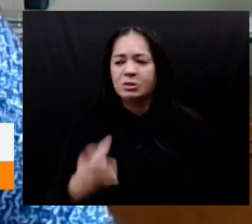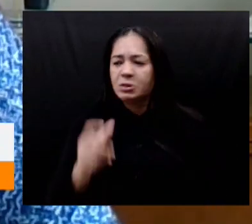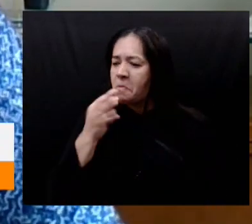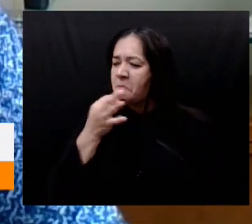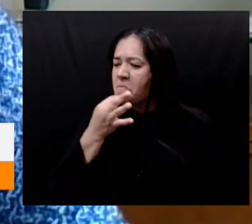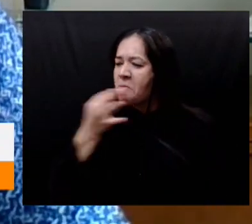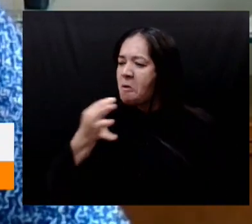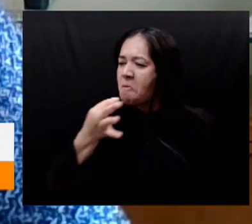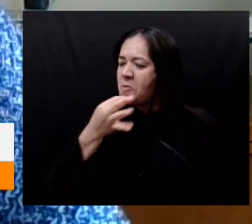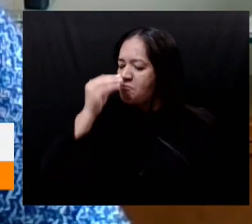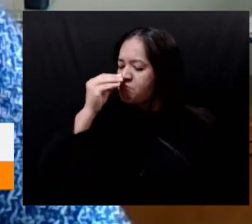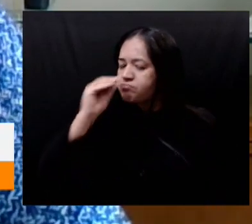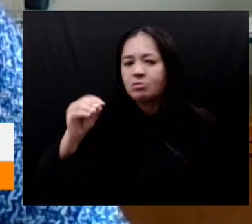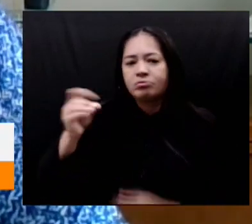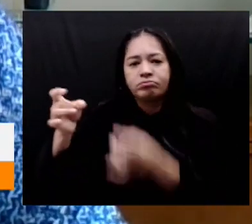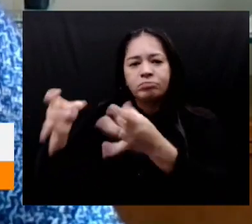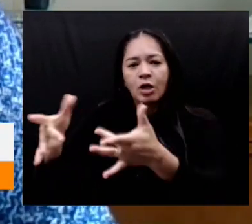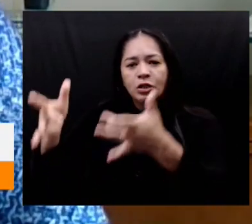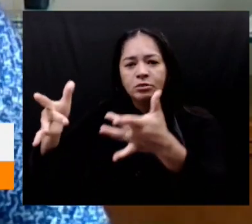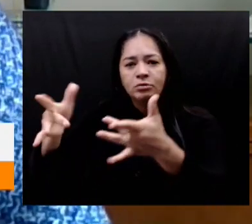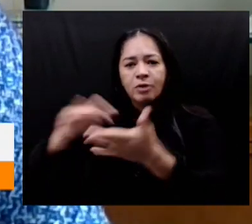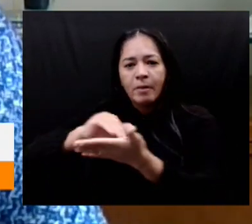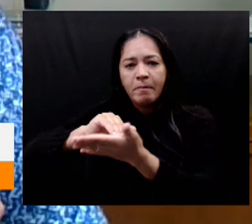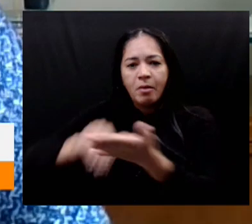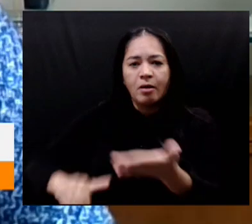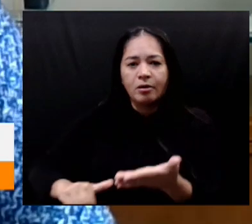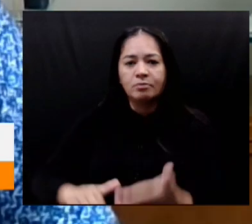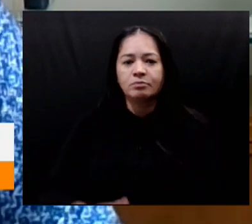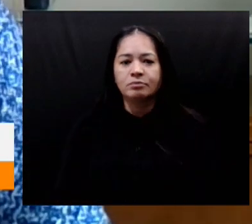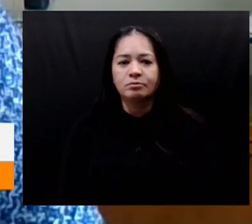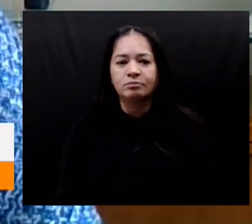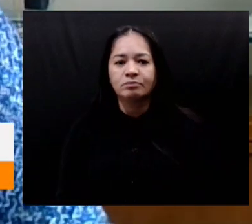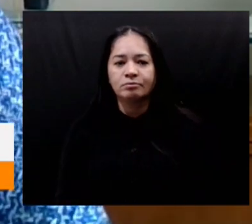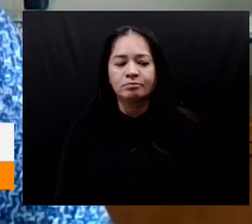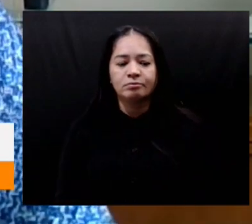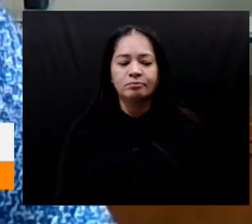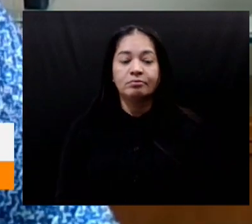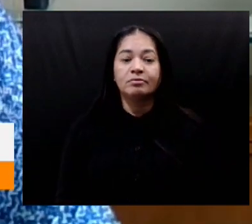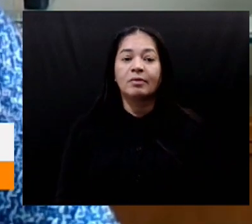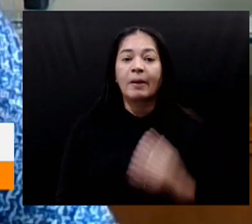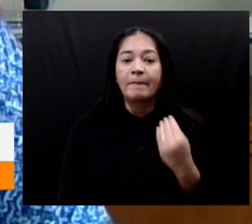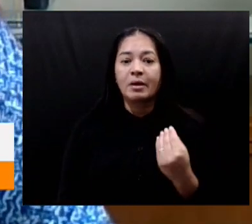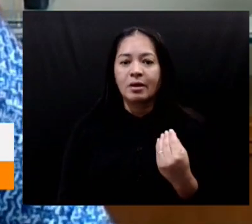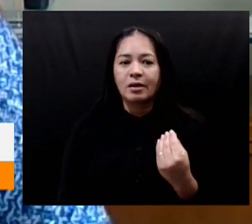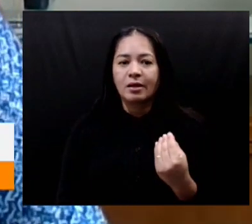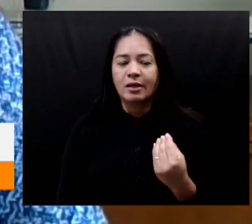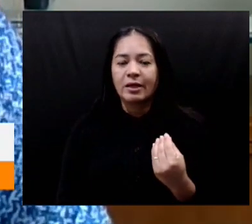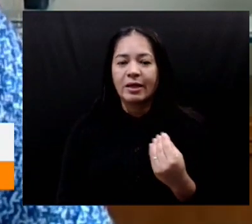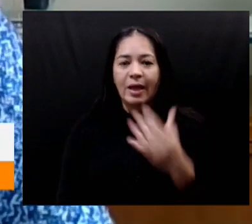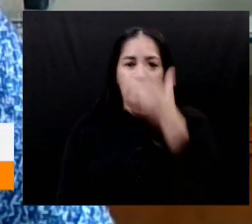abandono, de exclusão. Então, para quem cuida de crianças, é um